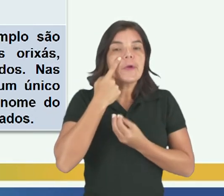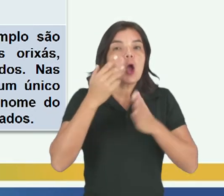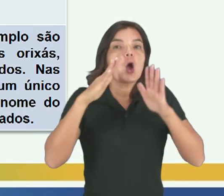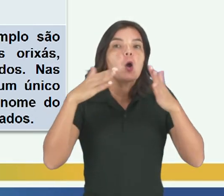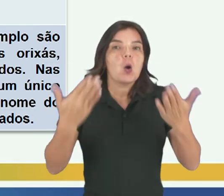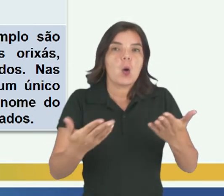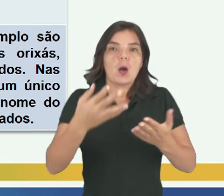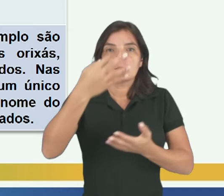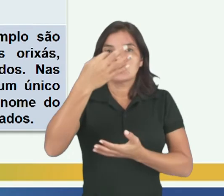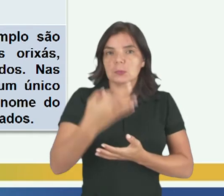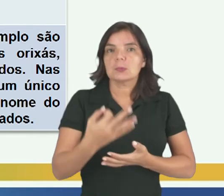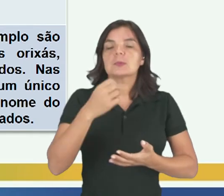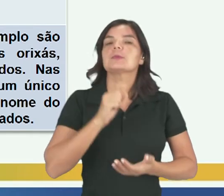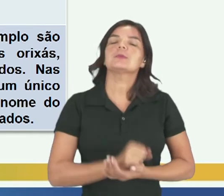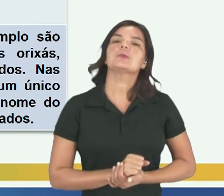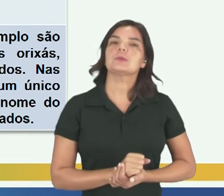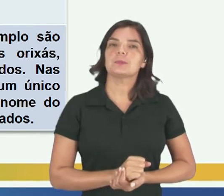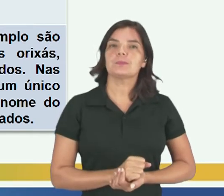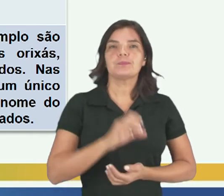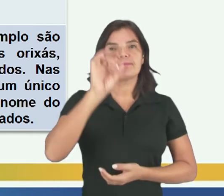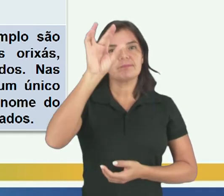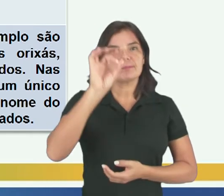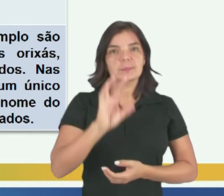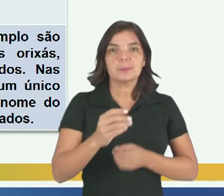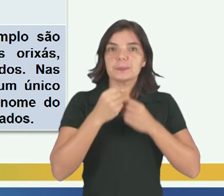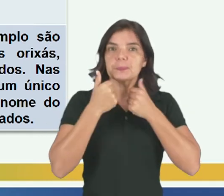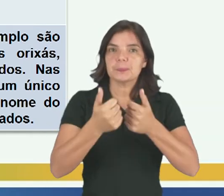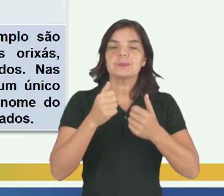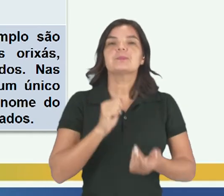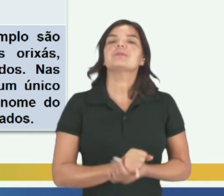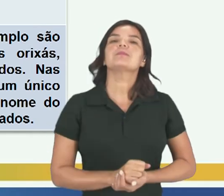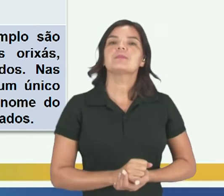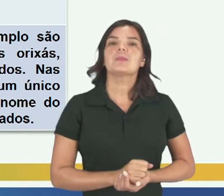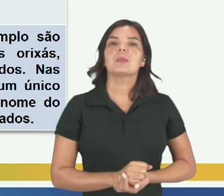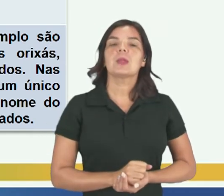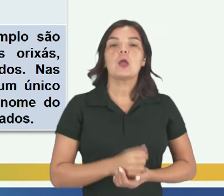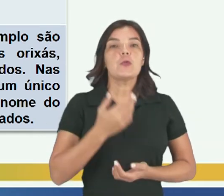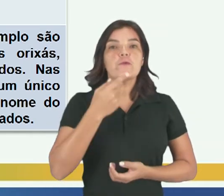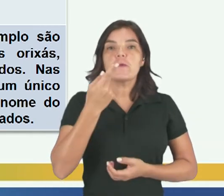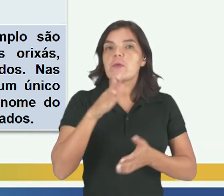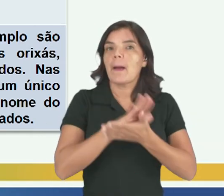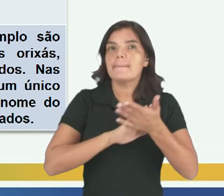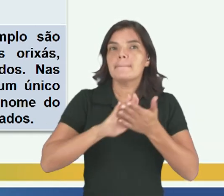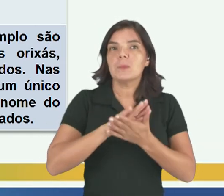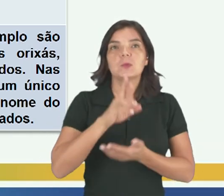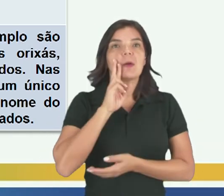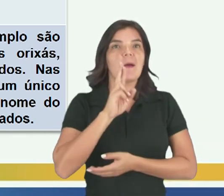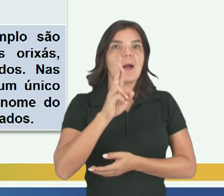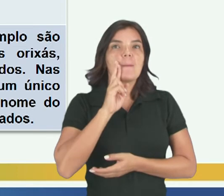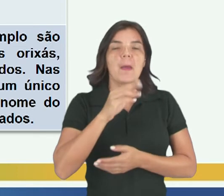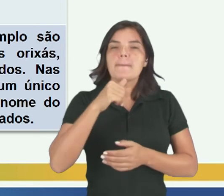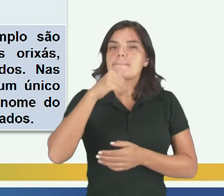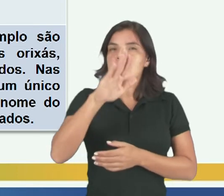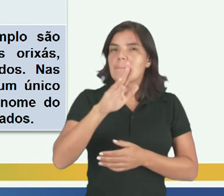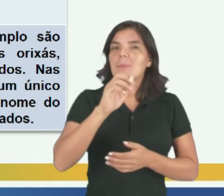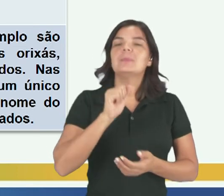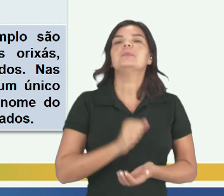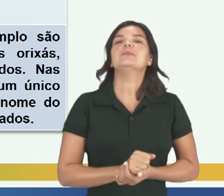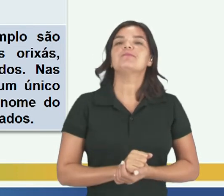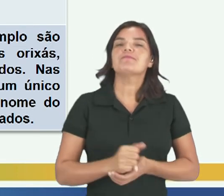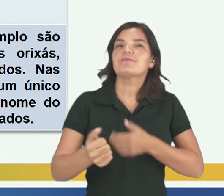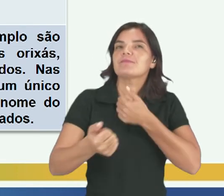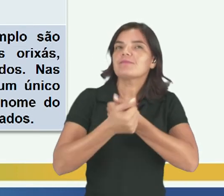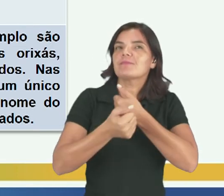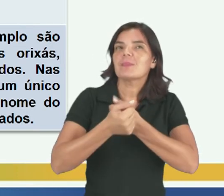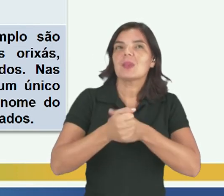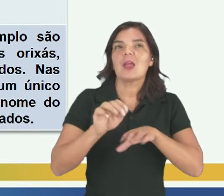é a forma que vai se enquadrar cada uma. Tudo bem? Então eu não vou citar muito. A resposta mais